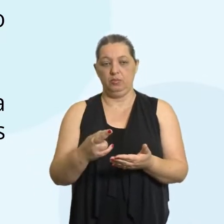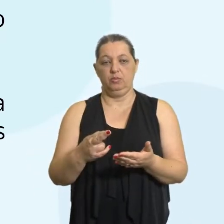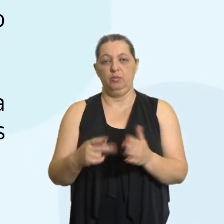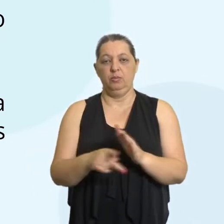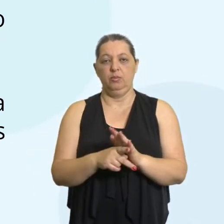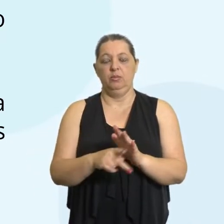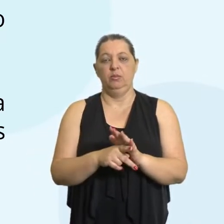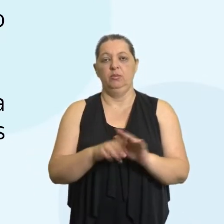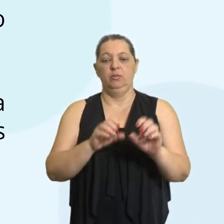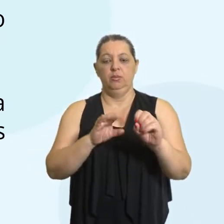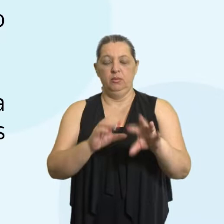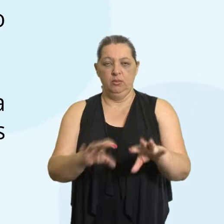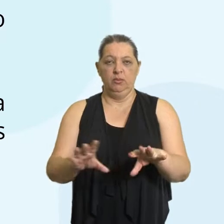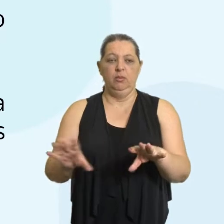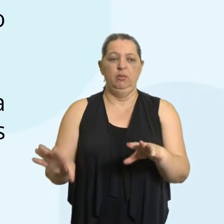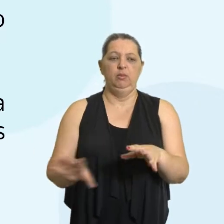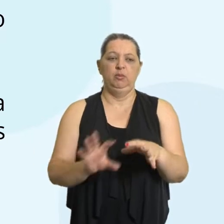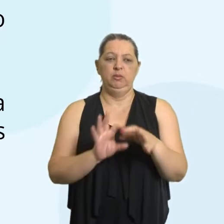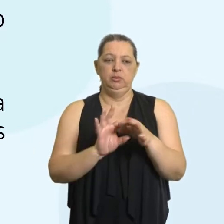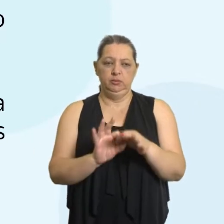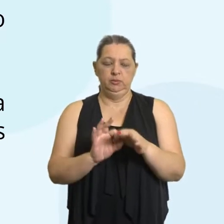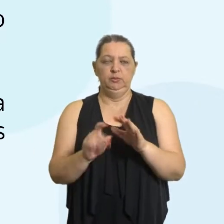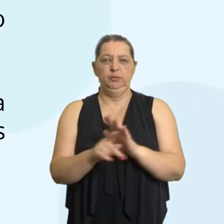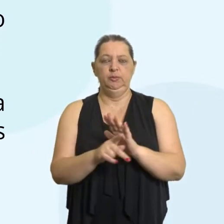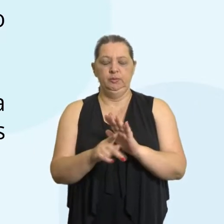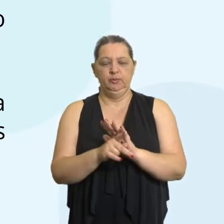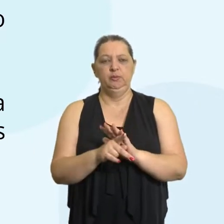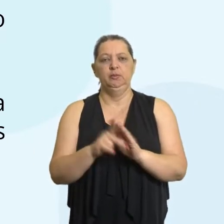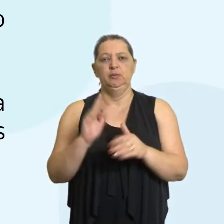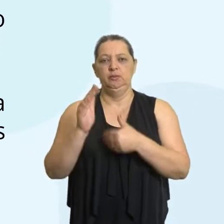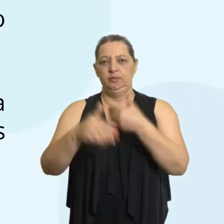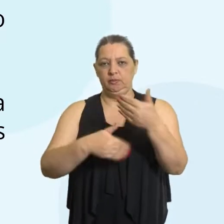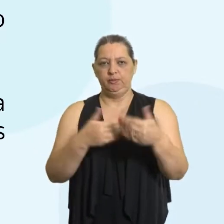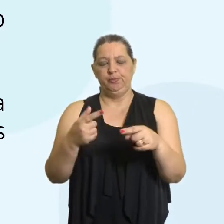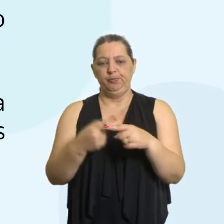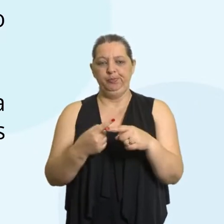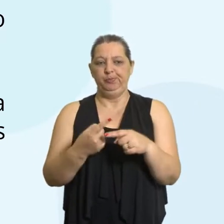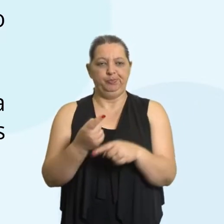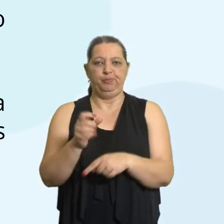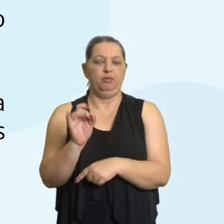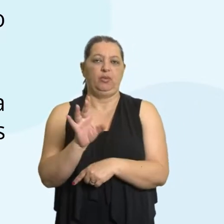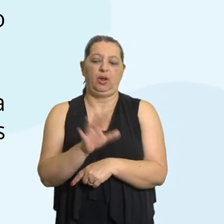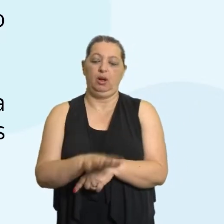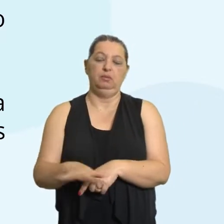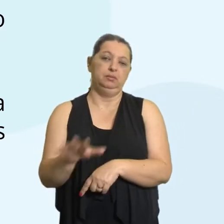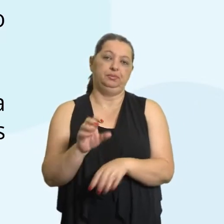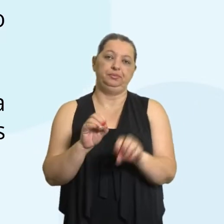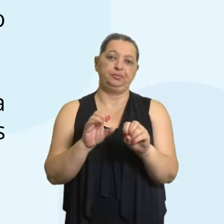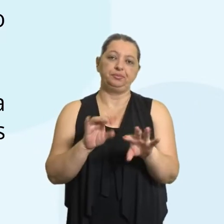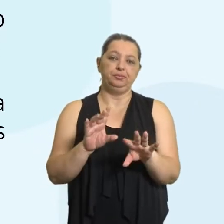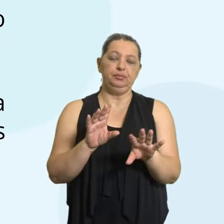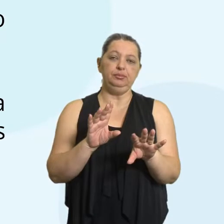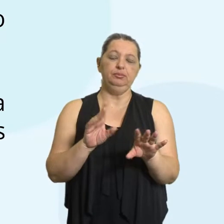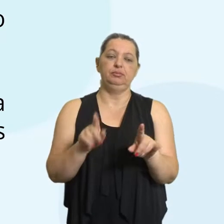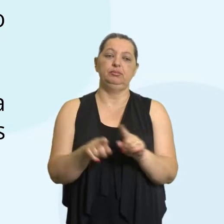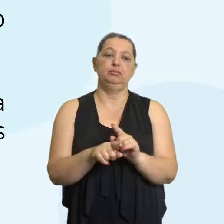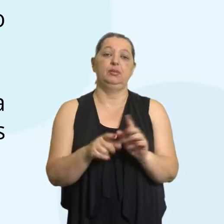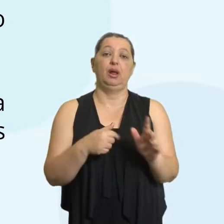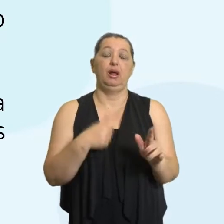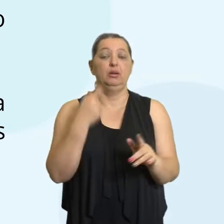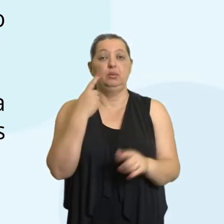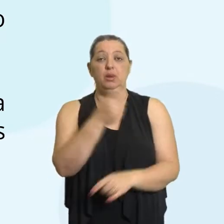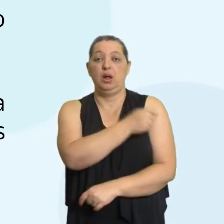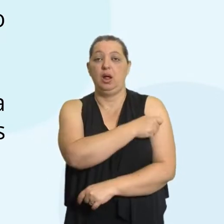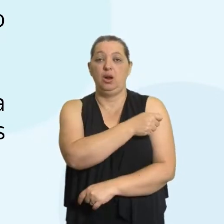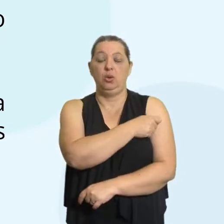integral dos Estudantes com as habilidades a serem desenvolvidas e como eu sempre falo o grau não é o programa de educação integral e sim o